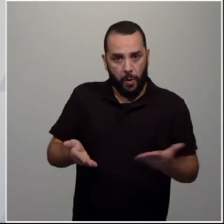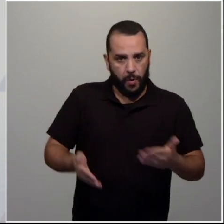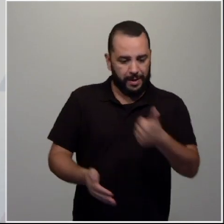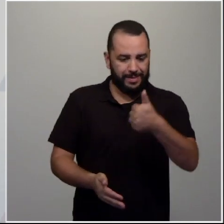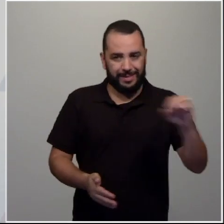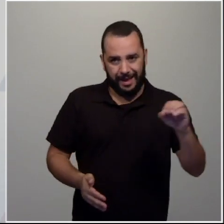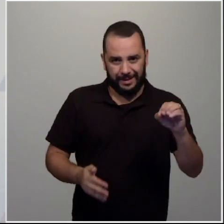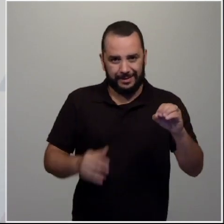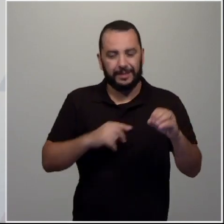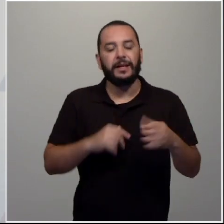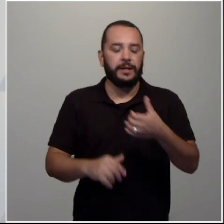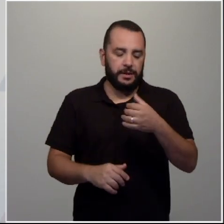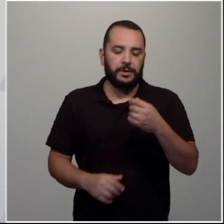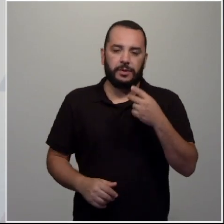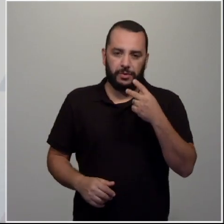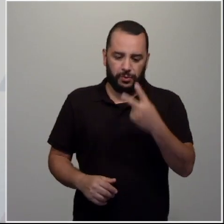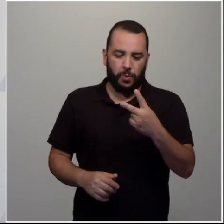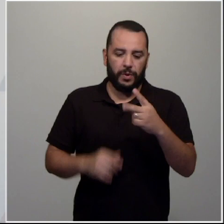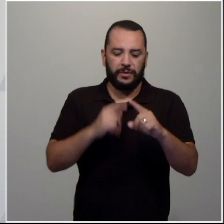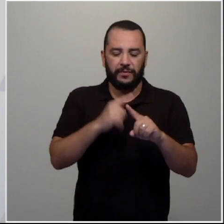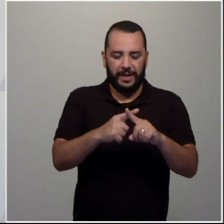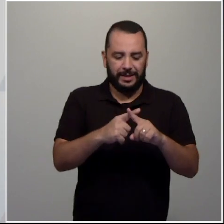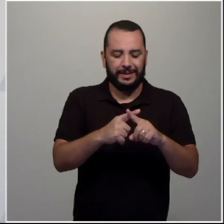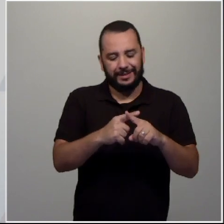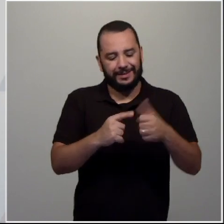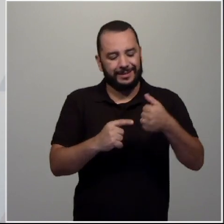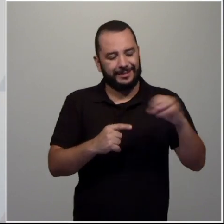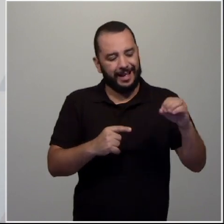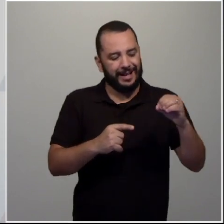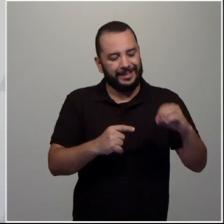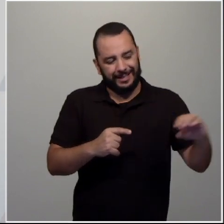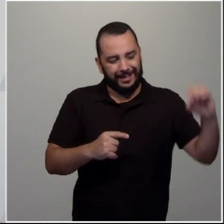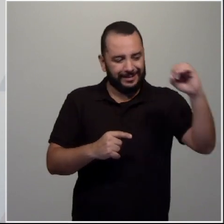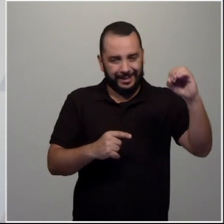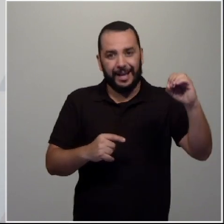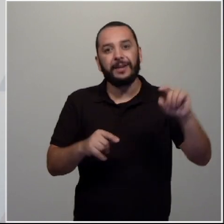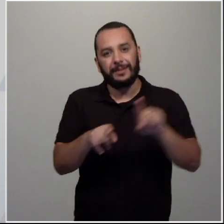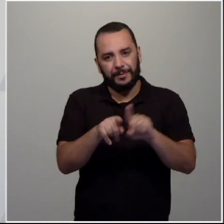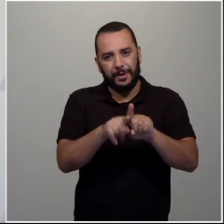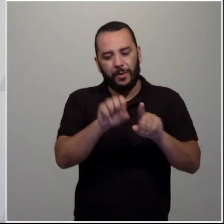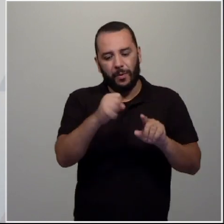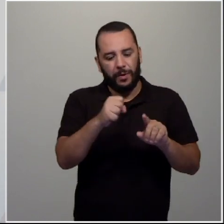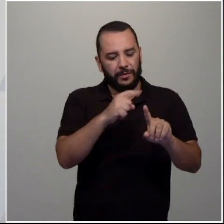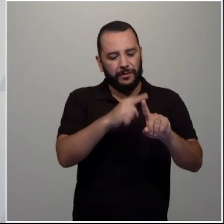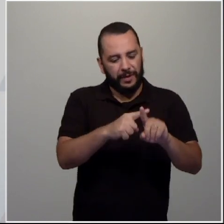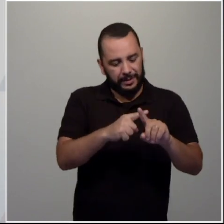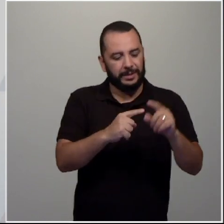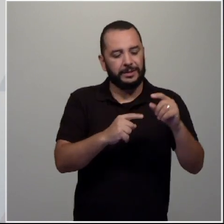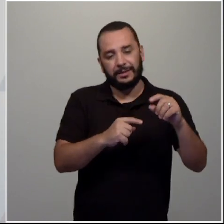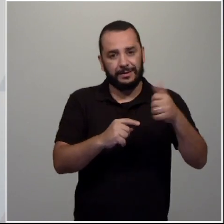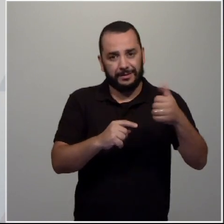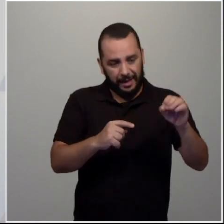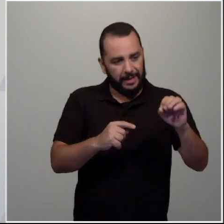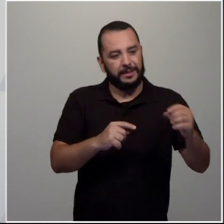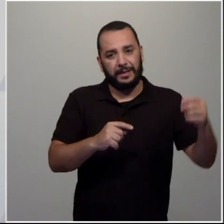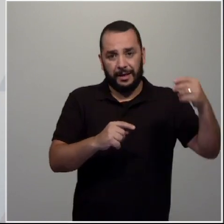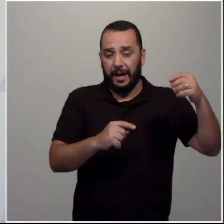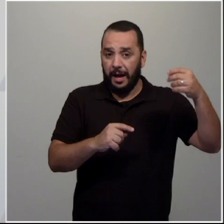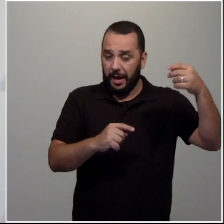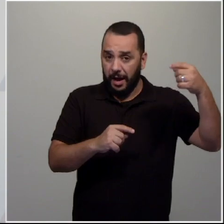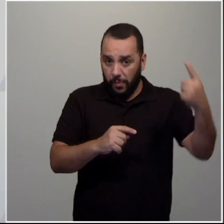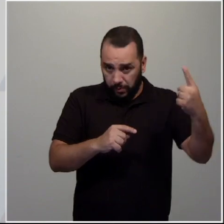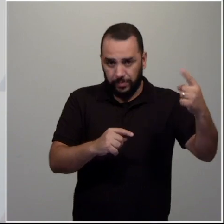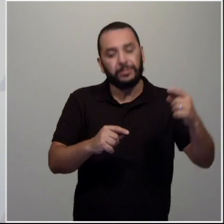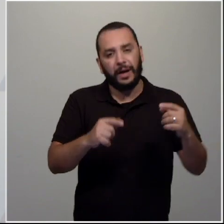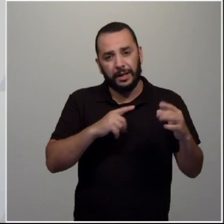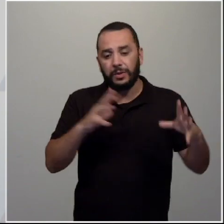gente multiplica o 2 vezes 10 elevado a 0 multiplicam oito vezes 10 elevado a 1 eo 3 meses 10 elevado a 2 isso